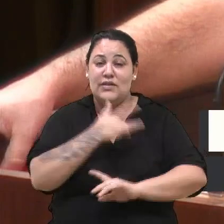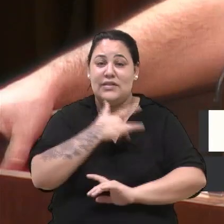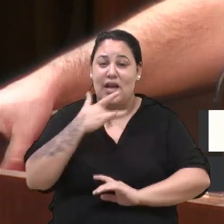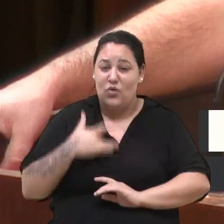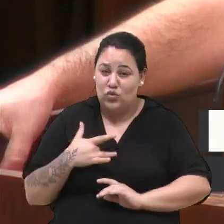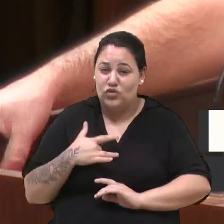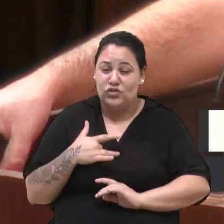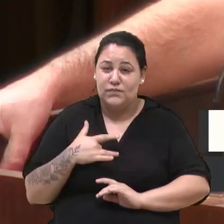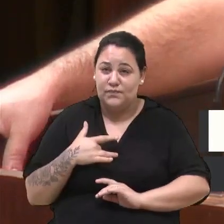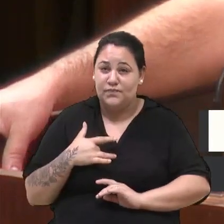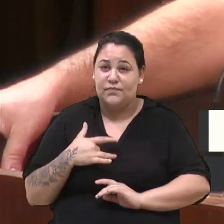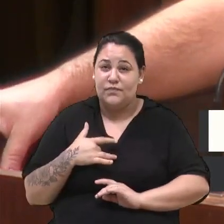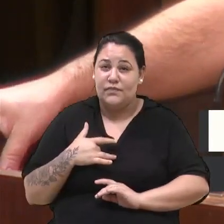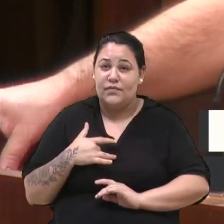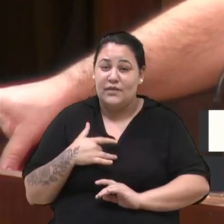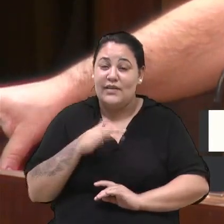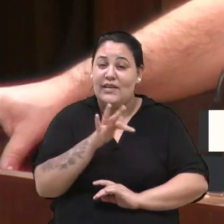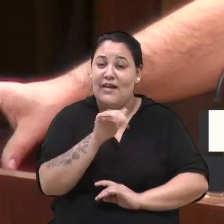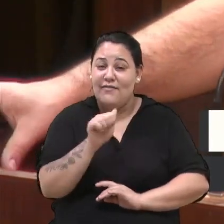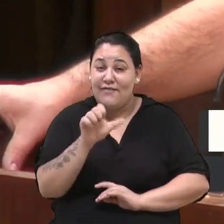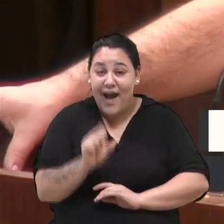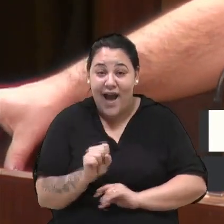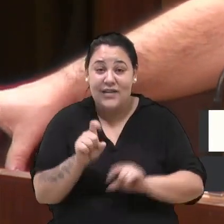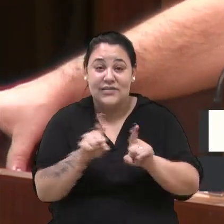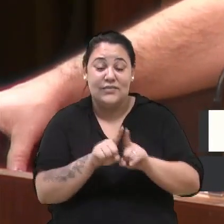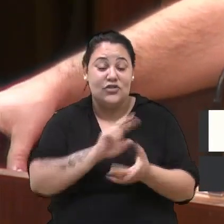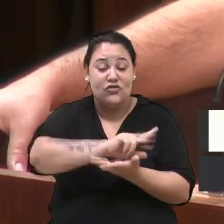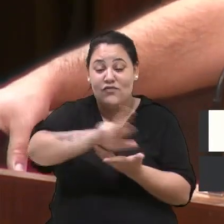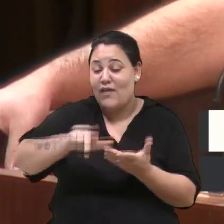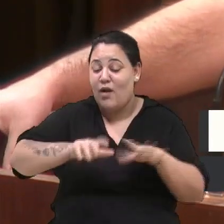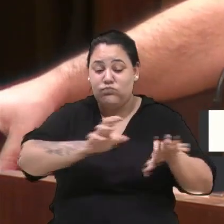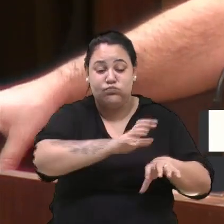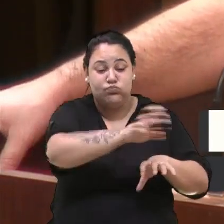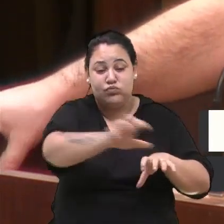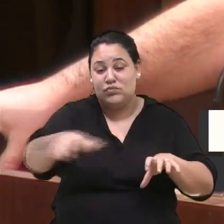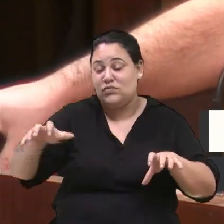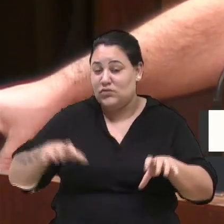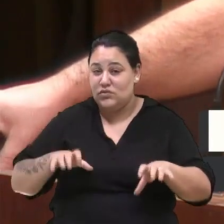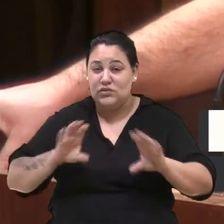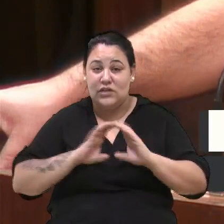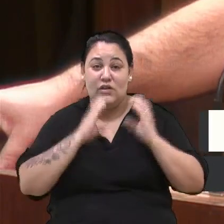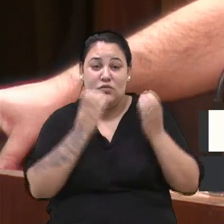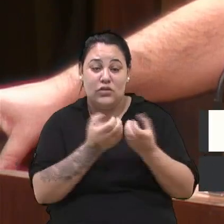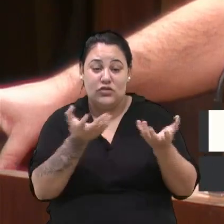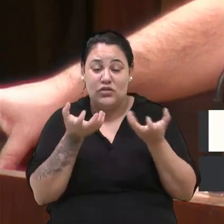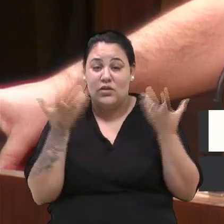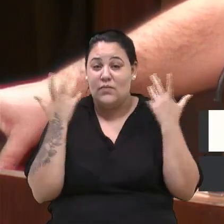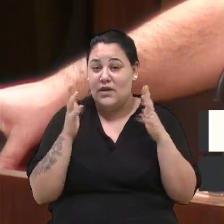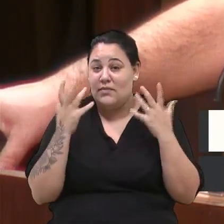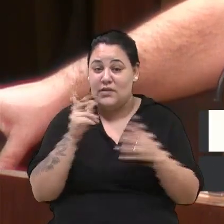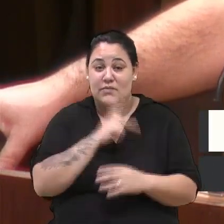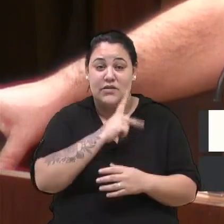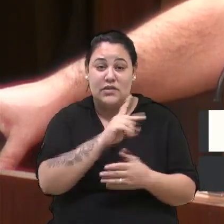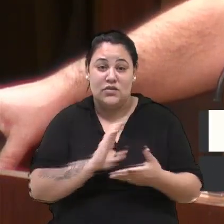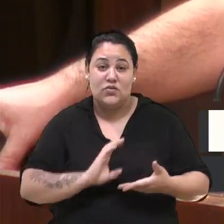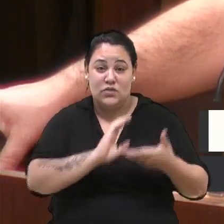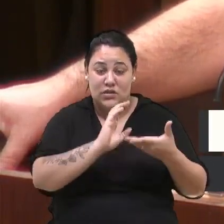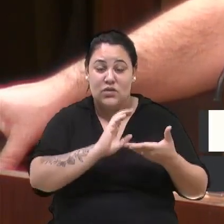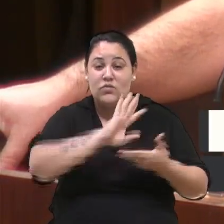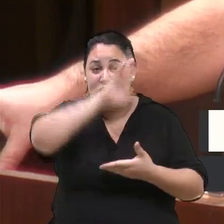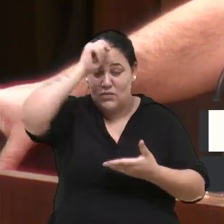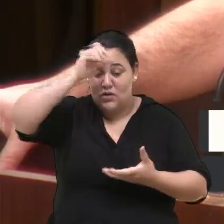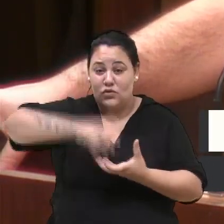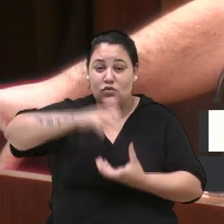Assistência Social, de vários setores da comunidade, eu quero parabenizar a presidência do Conselho Municipal do Idoso, do Fundo